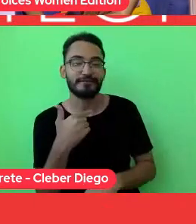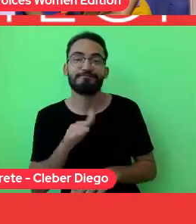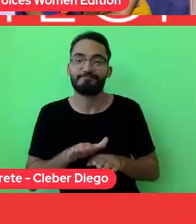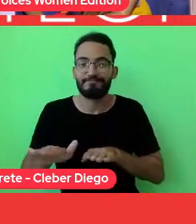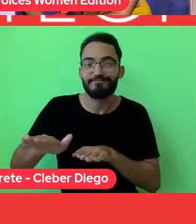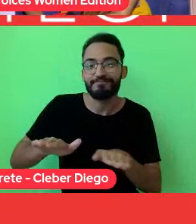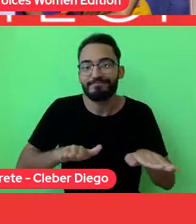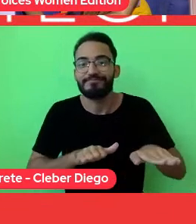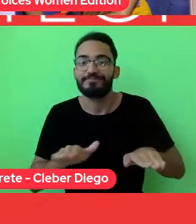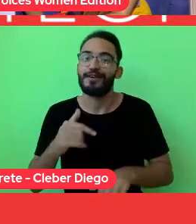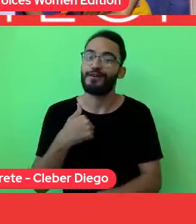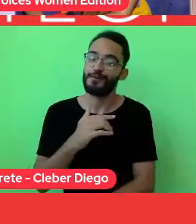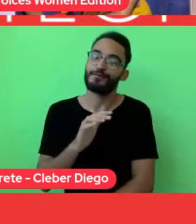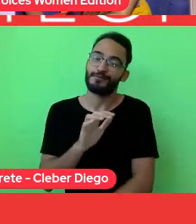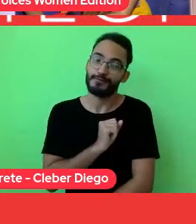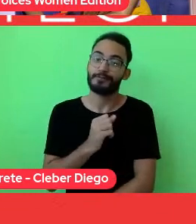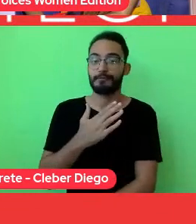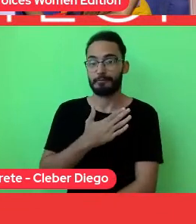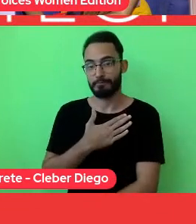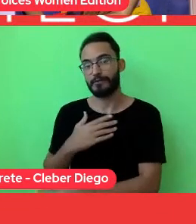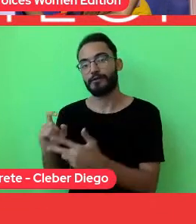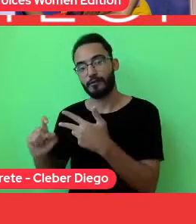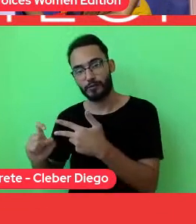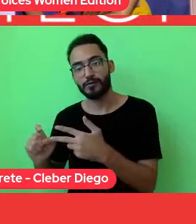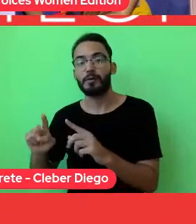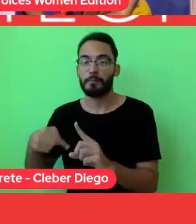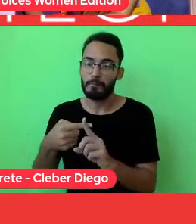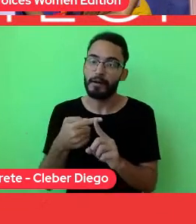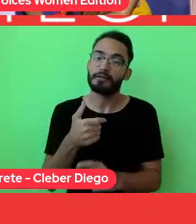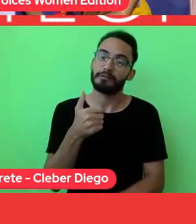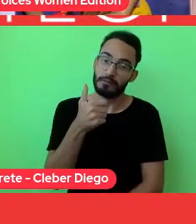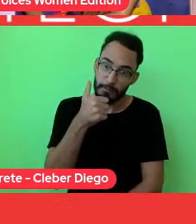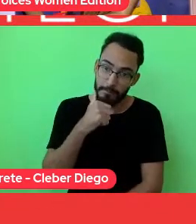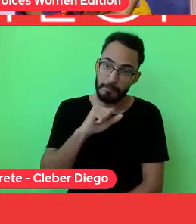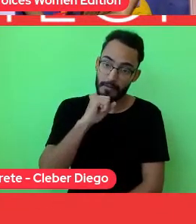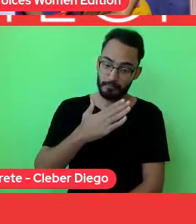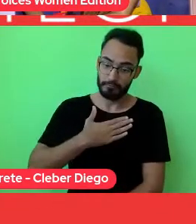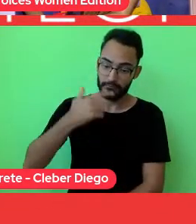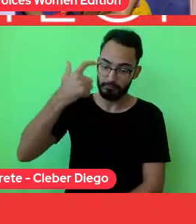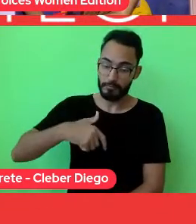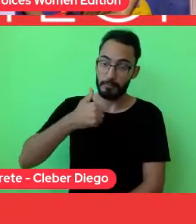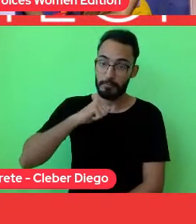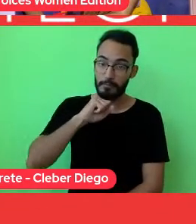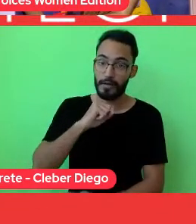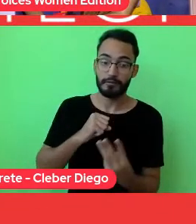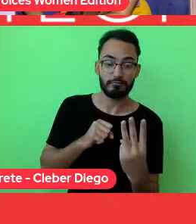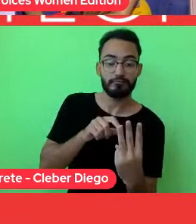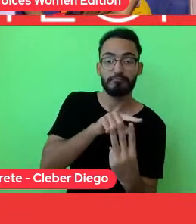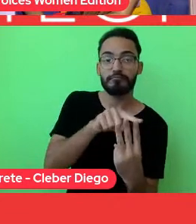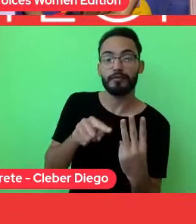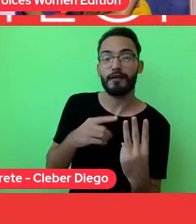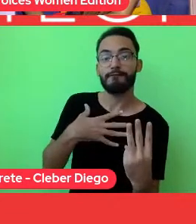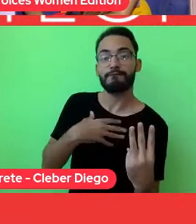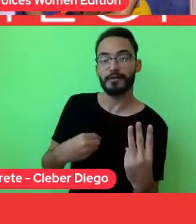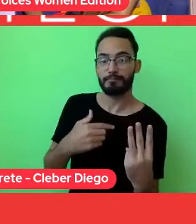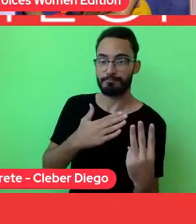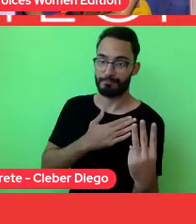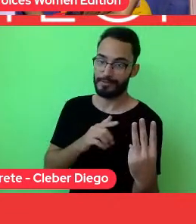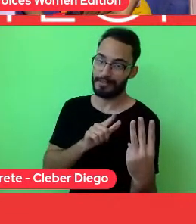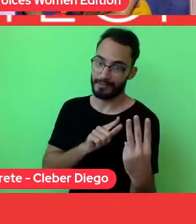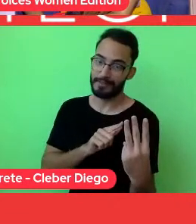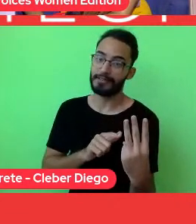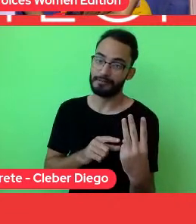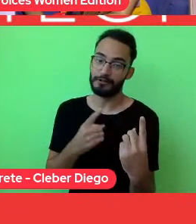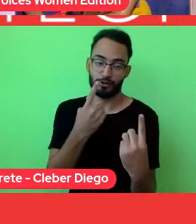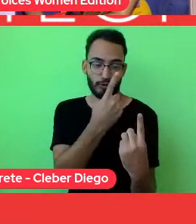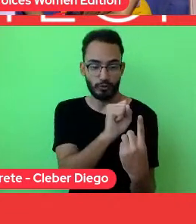executiva, esposa, também sou mãe de 3 filhos. Meu filho mais velho já é um adulto, de 27 anos, e tenho 2 adolescentes, uma de 18 e